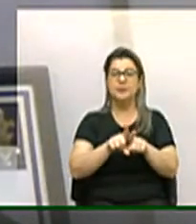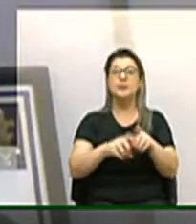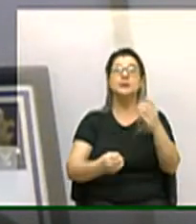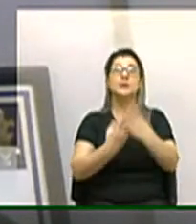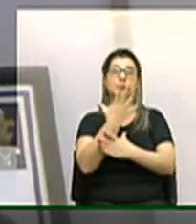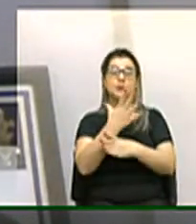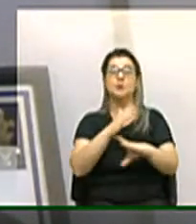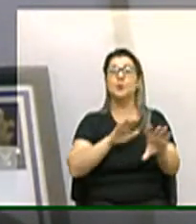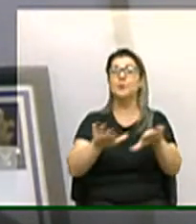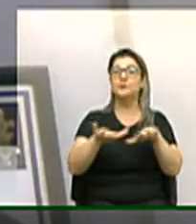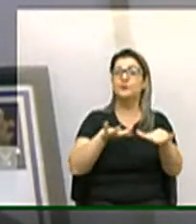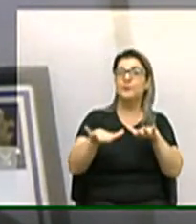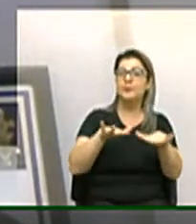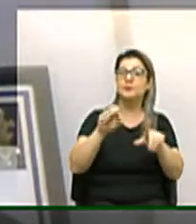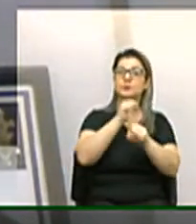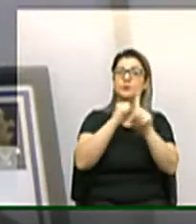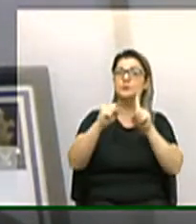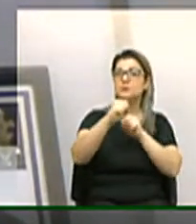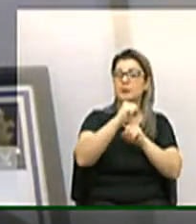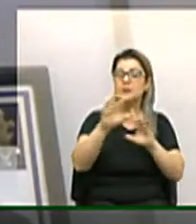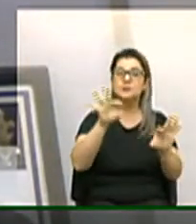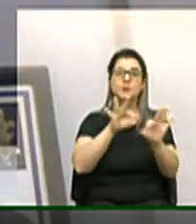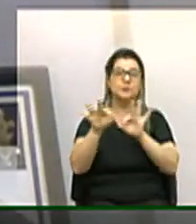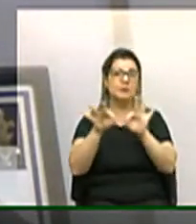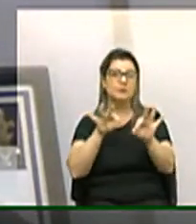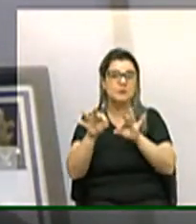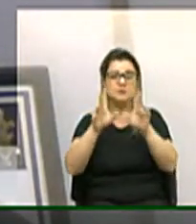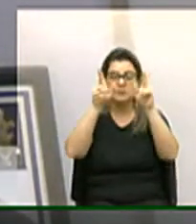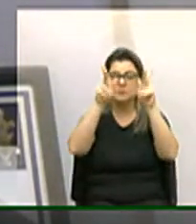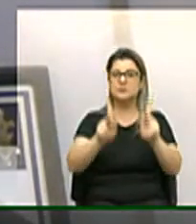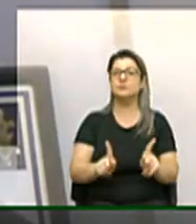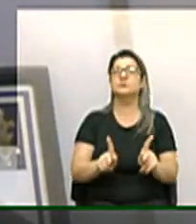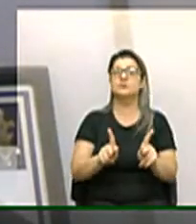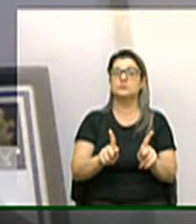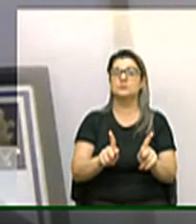luta pela moradia, né, que organizam essas pessoas